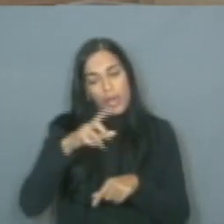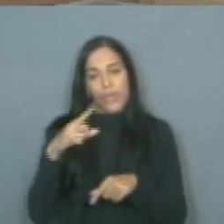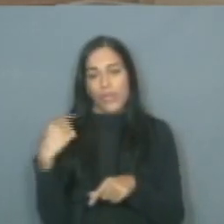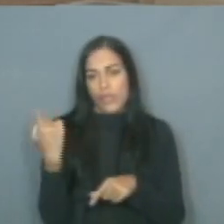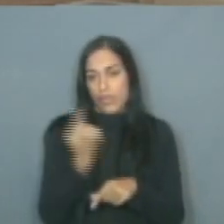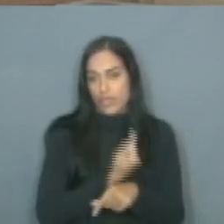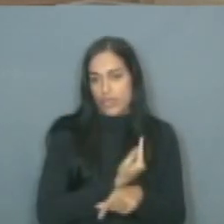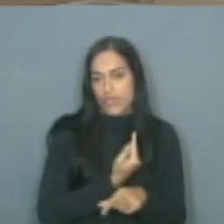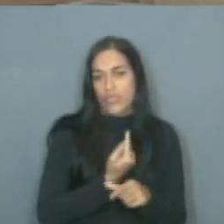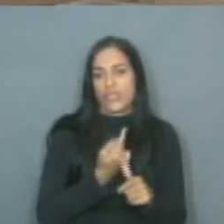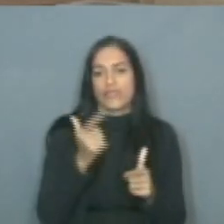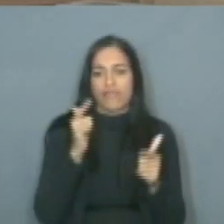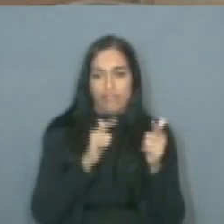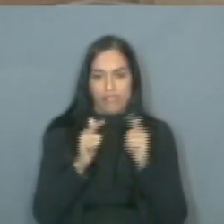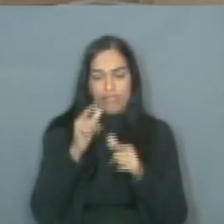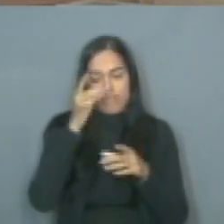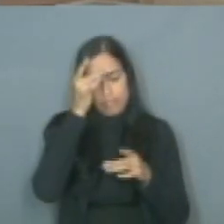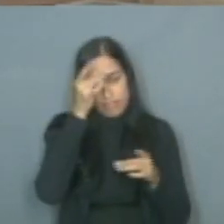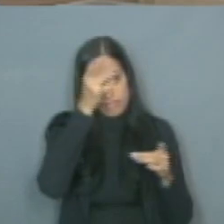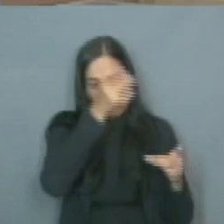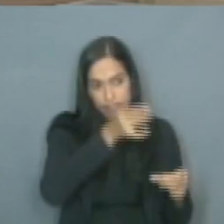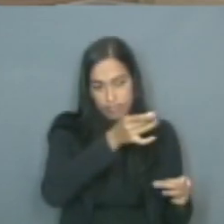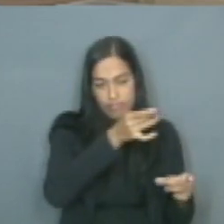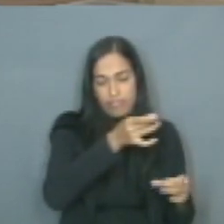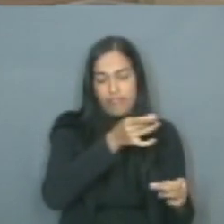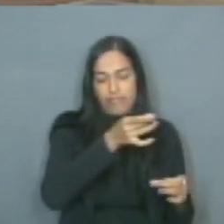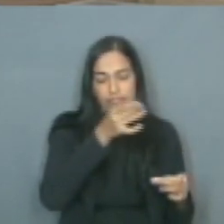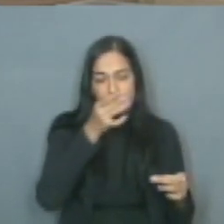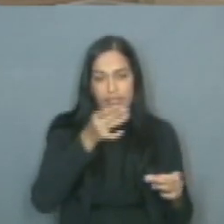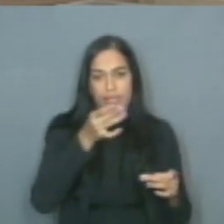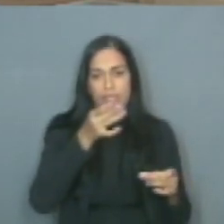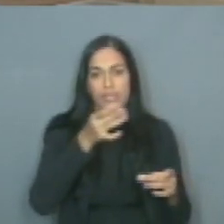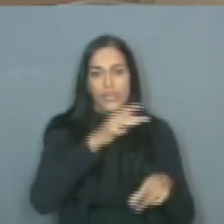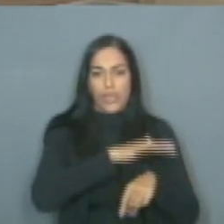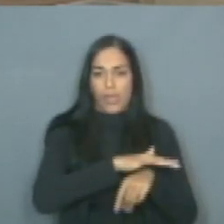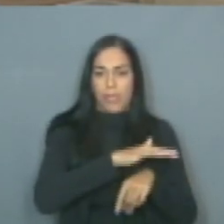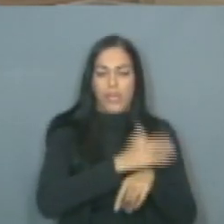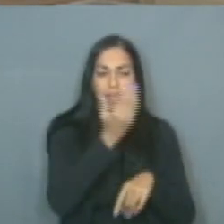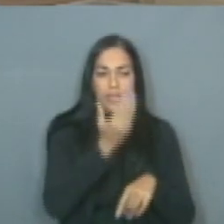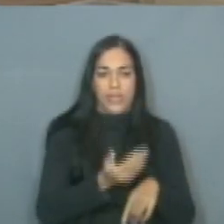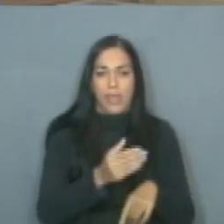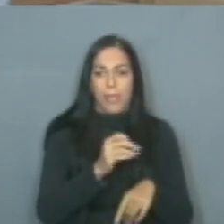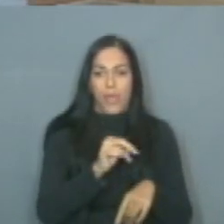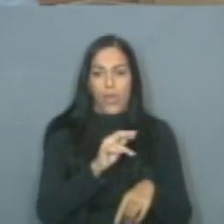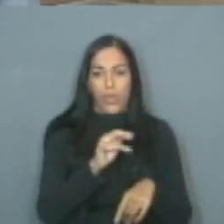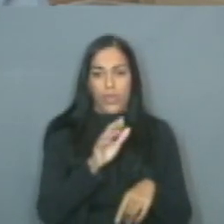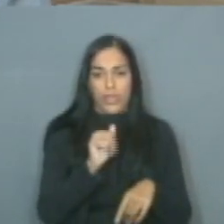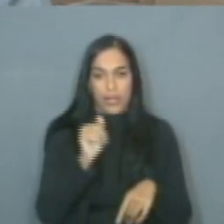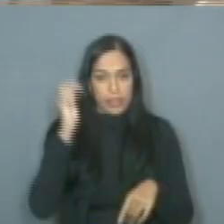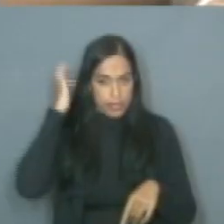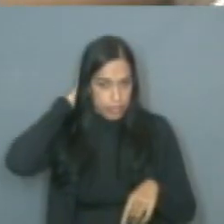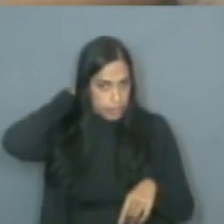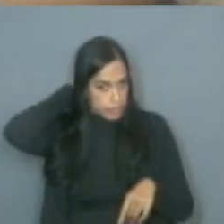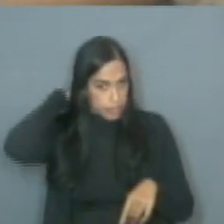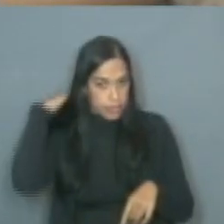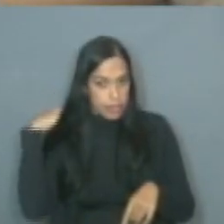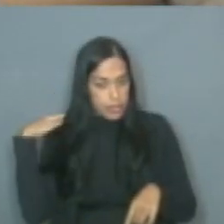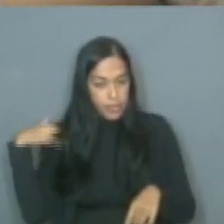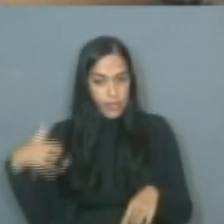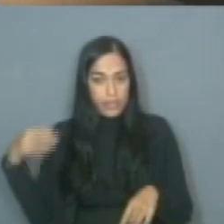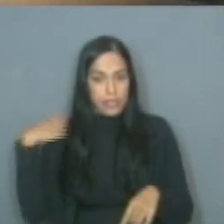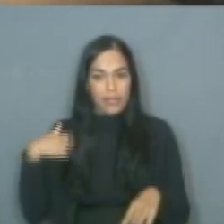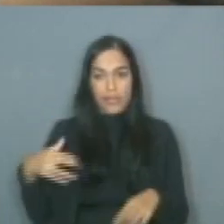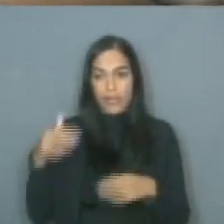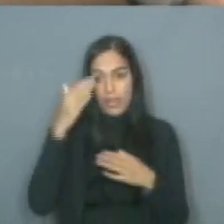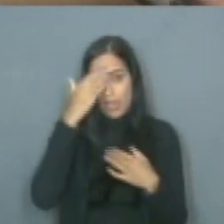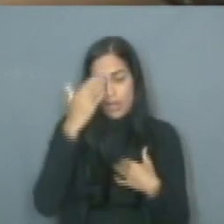vai ganhar muito com tudo isso. Mas eu escuto com atenção o vereador Eduardo Moura. Agradeço a parte,